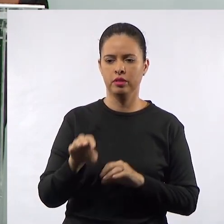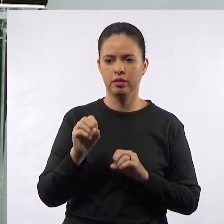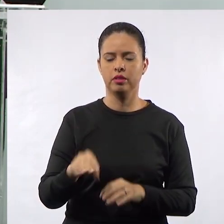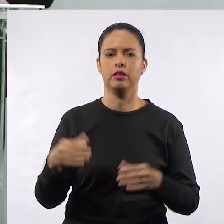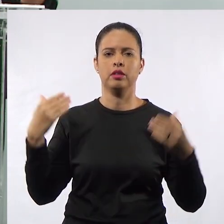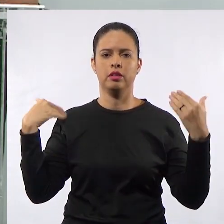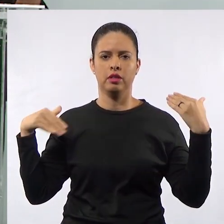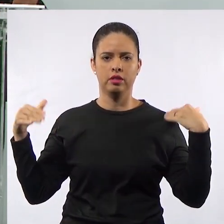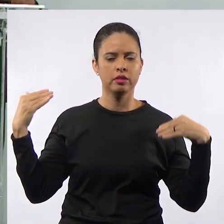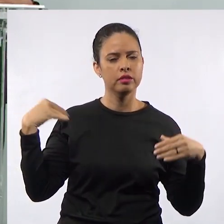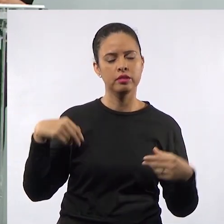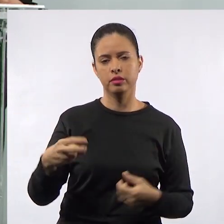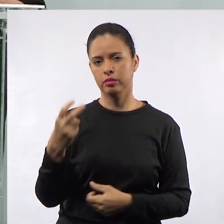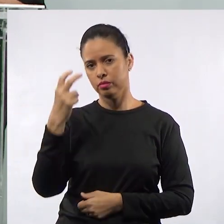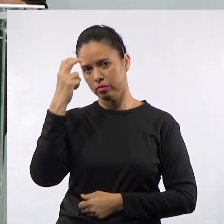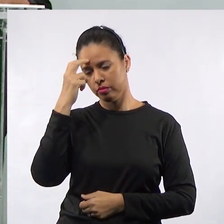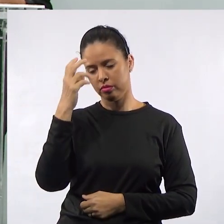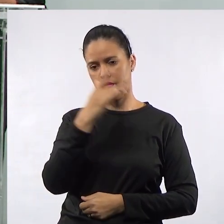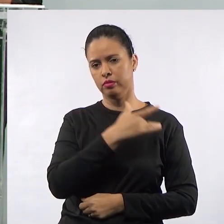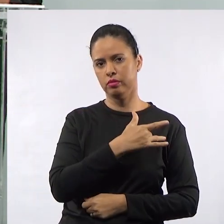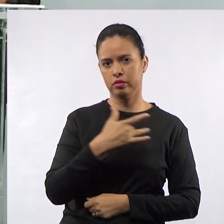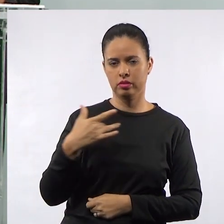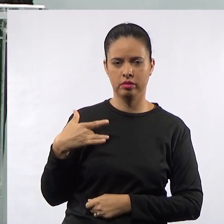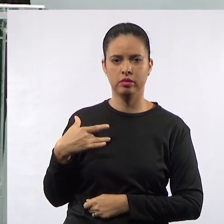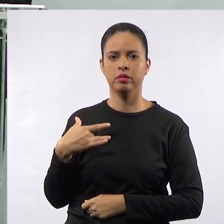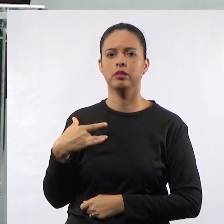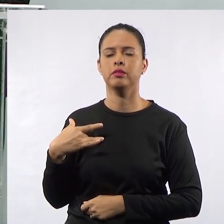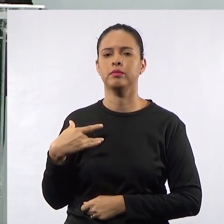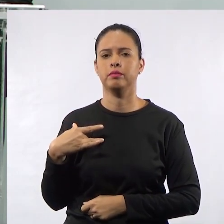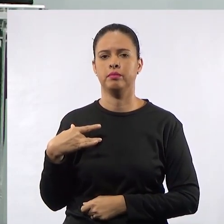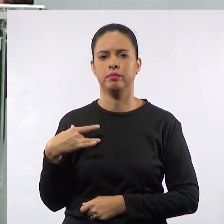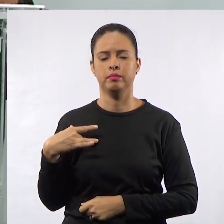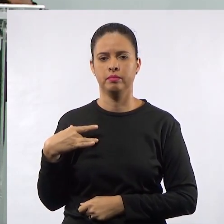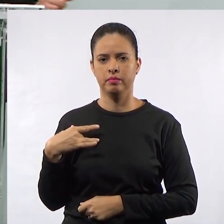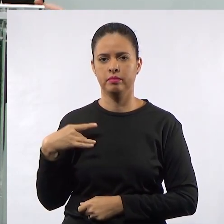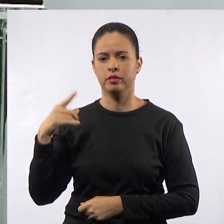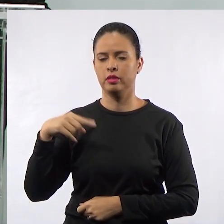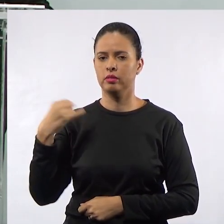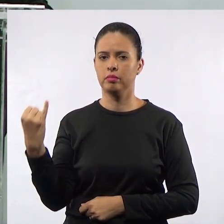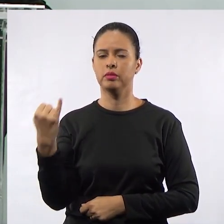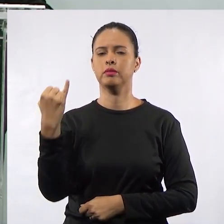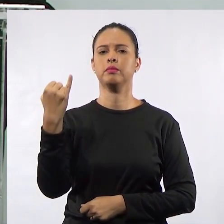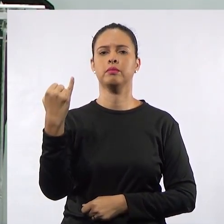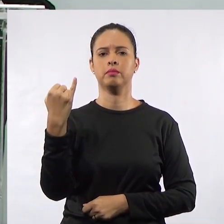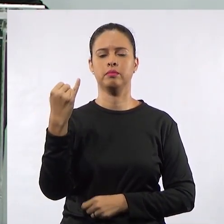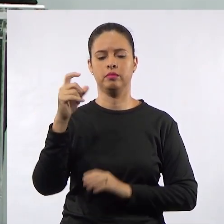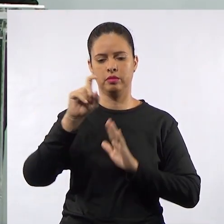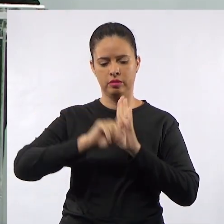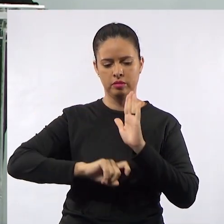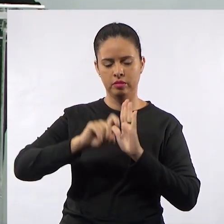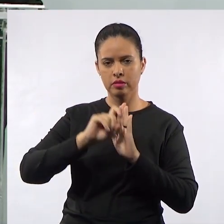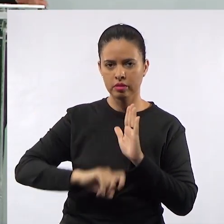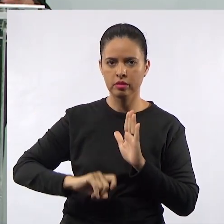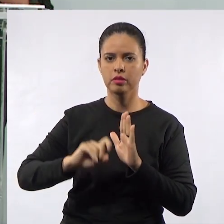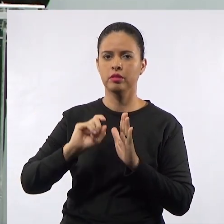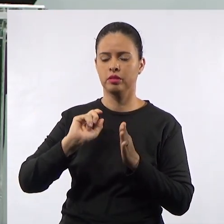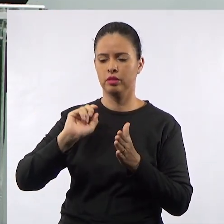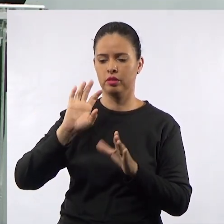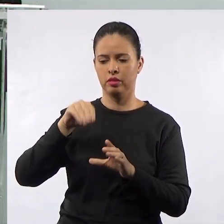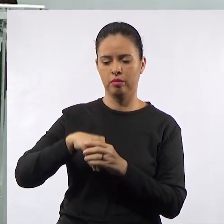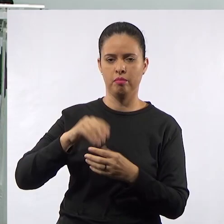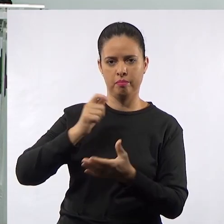da educação lazer Cultura né a saúde né que é também de extrema importância então